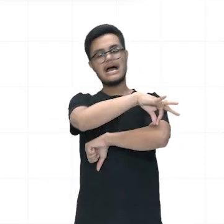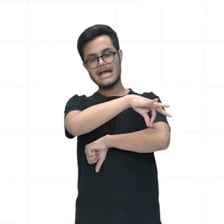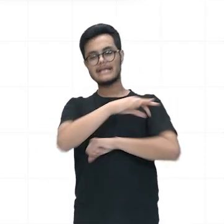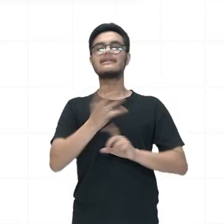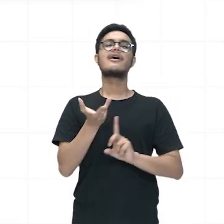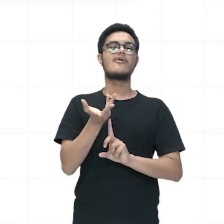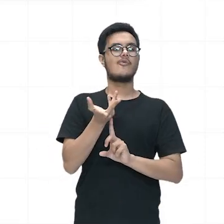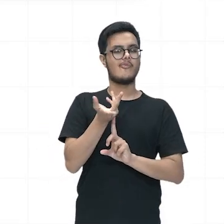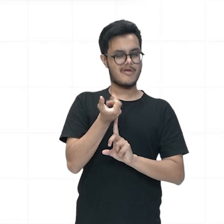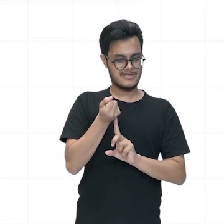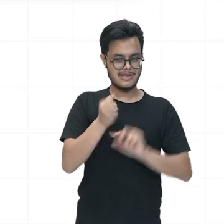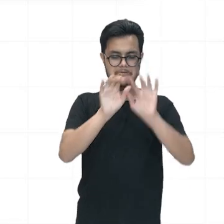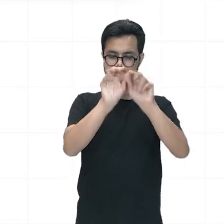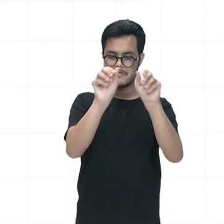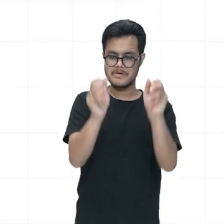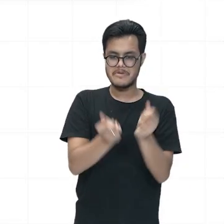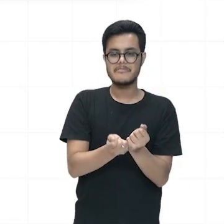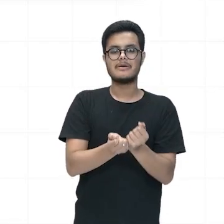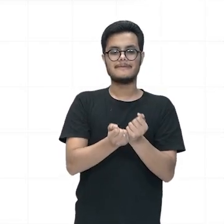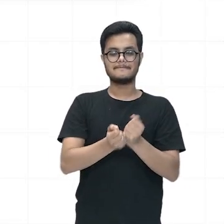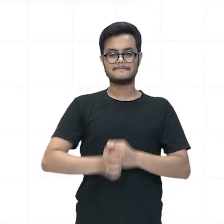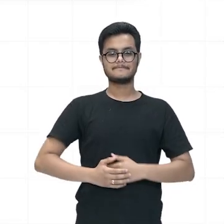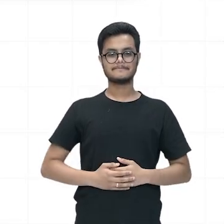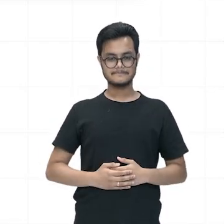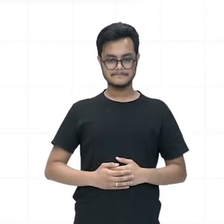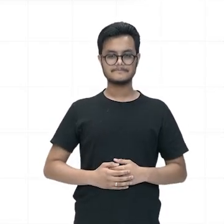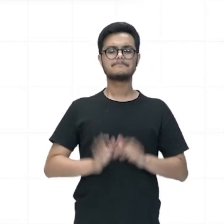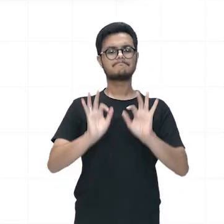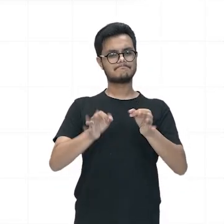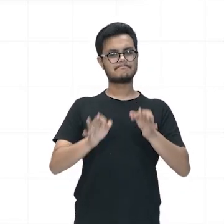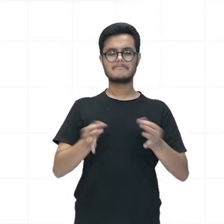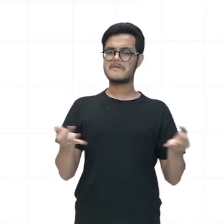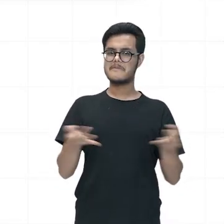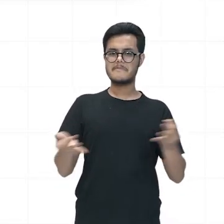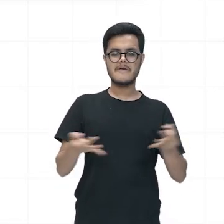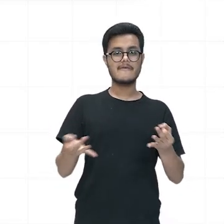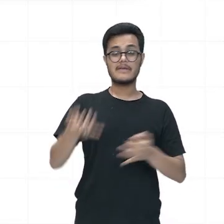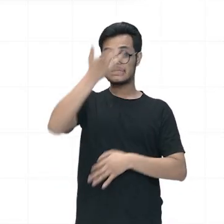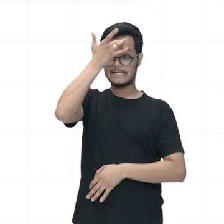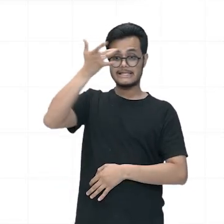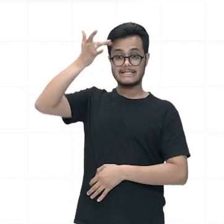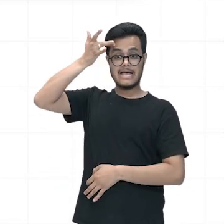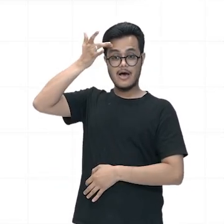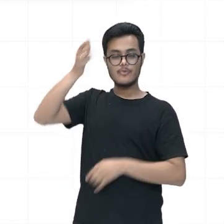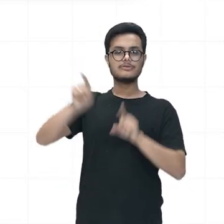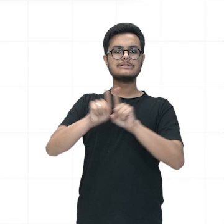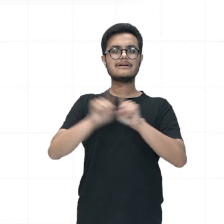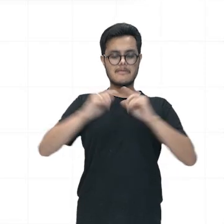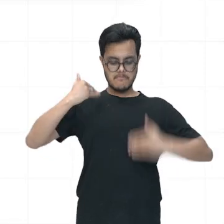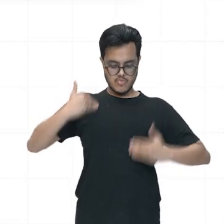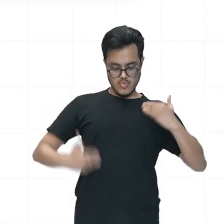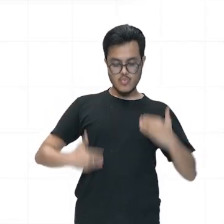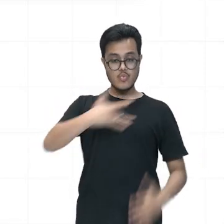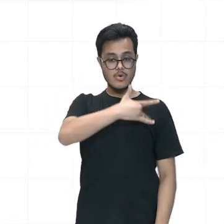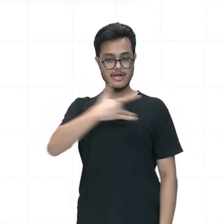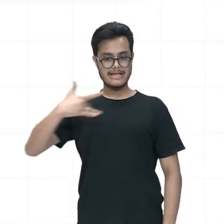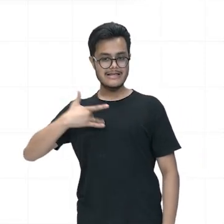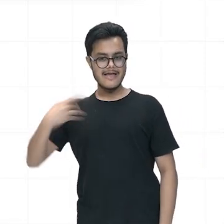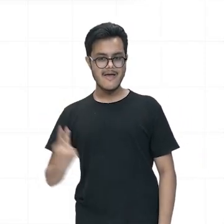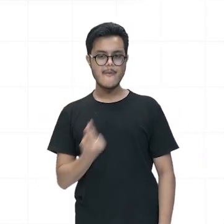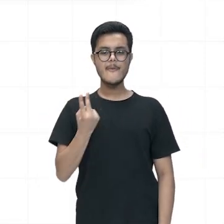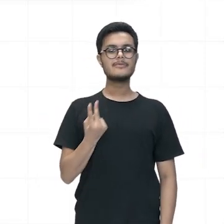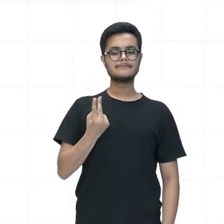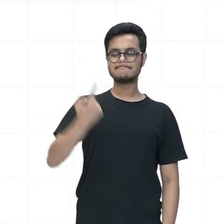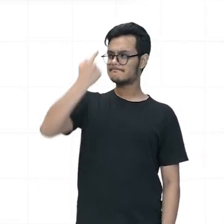na arquitetura. Mente sã e corpore sã é muito ligada também a essa imagem de arte, né? Porque eles pensavam e ao